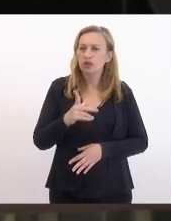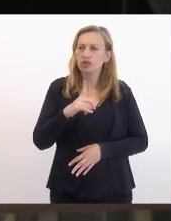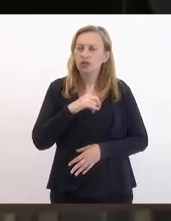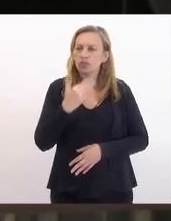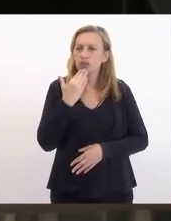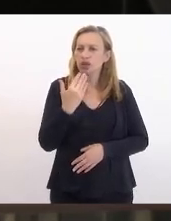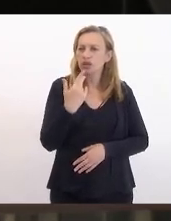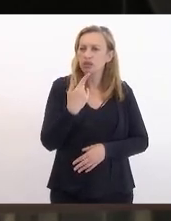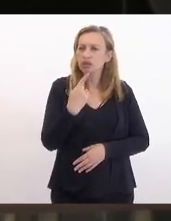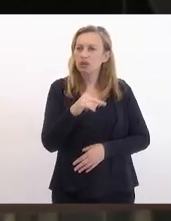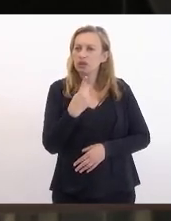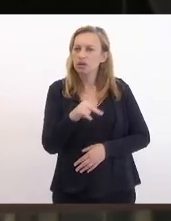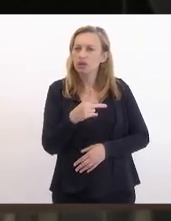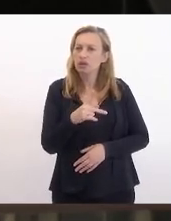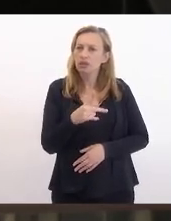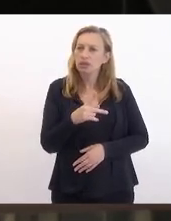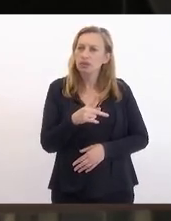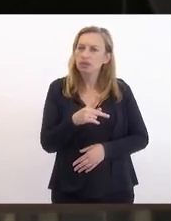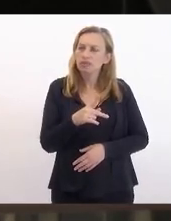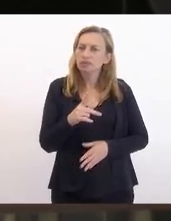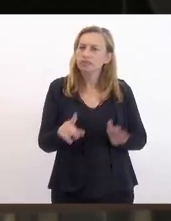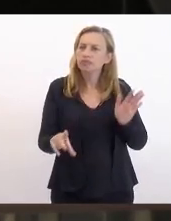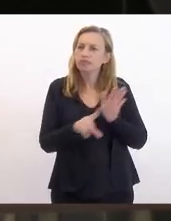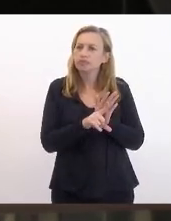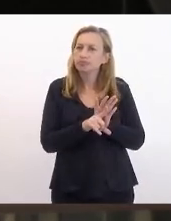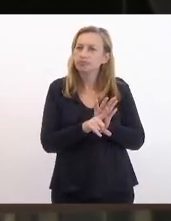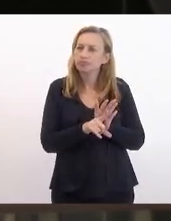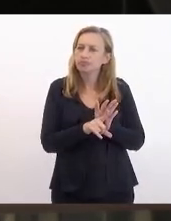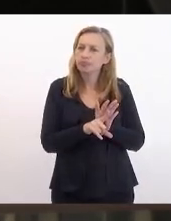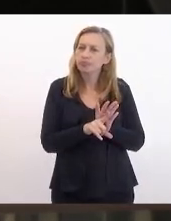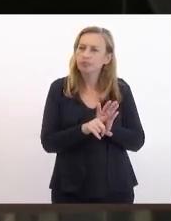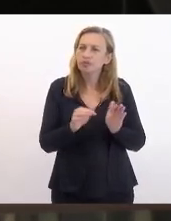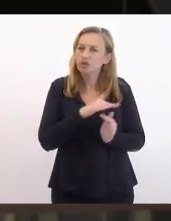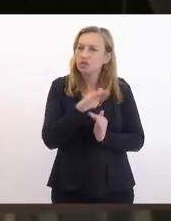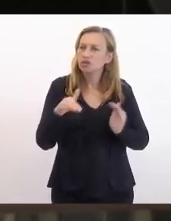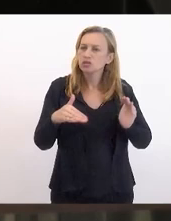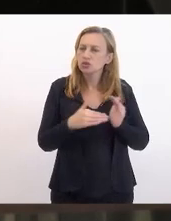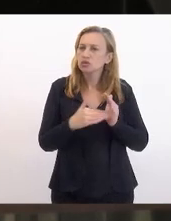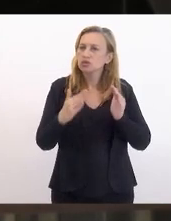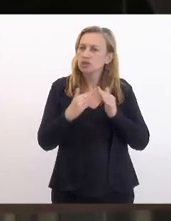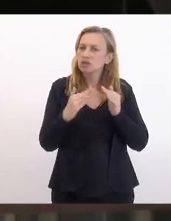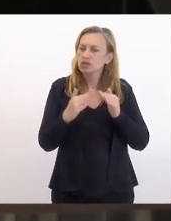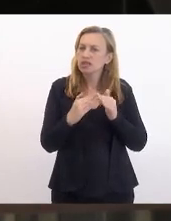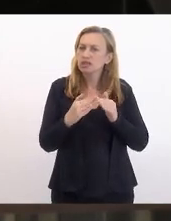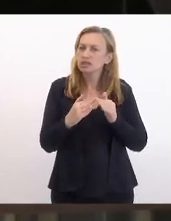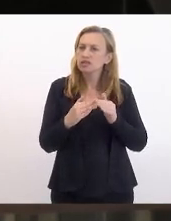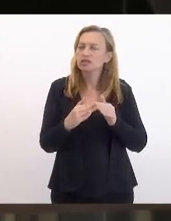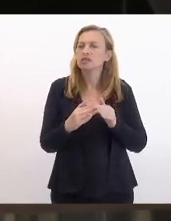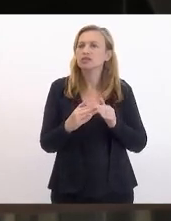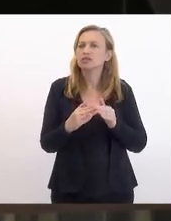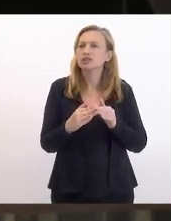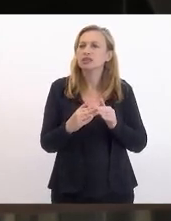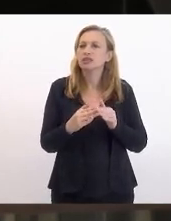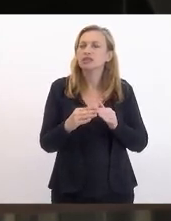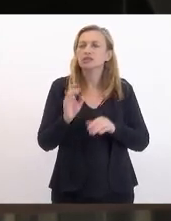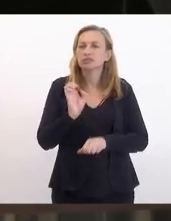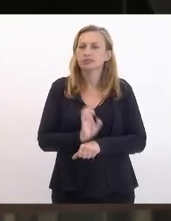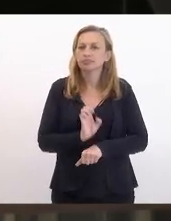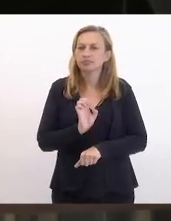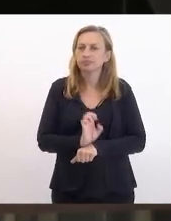parecer dele que as leis de anistia de todas as casas legislativas estaduais